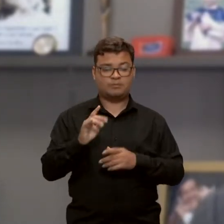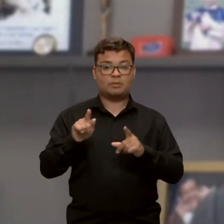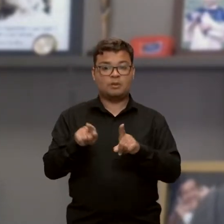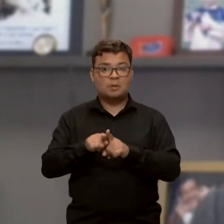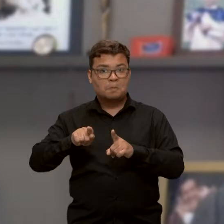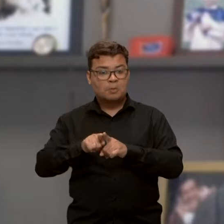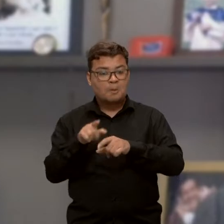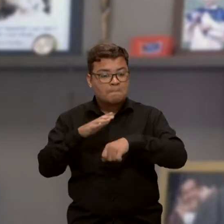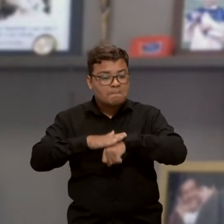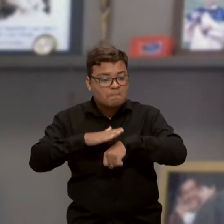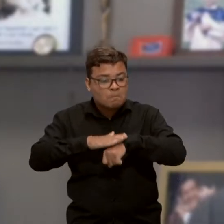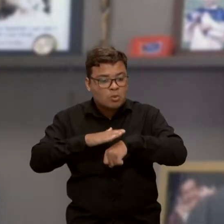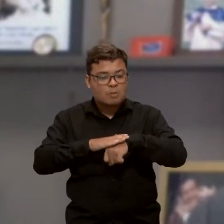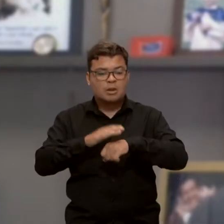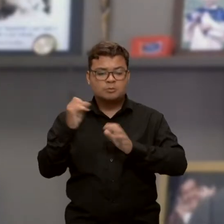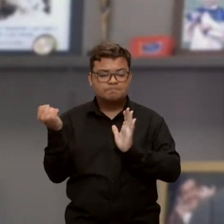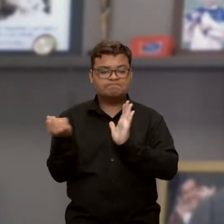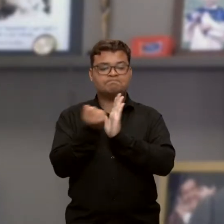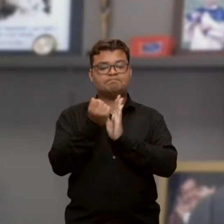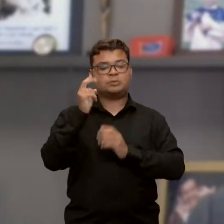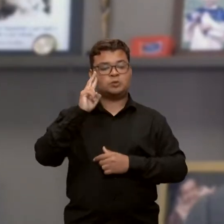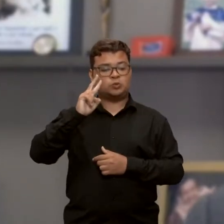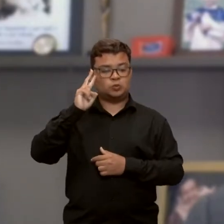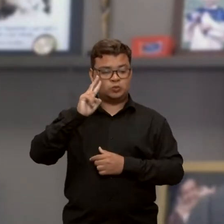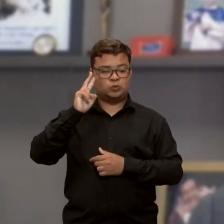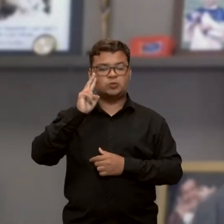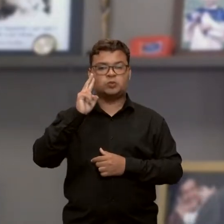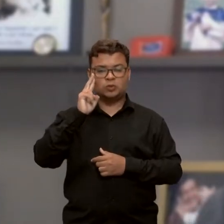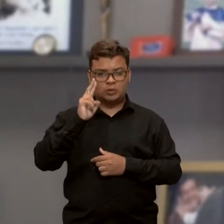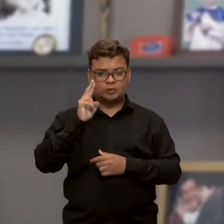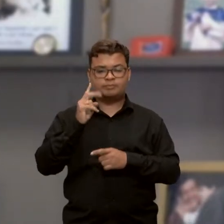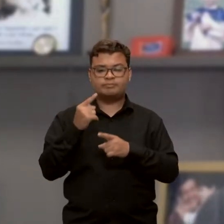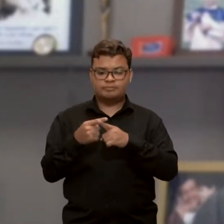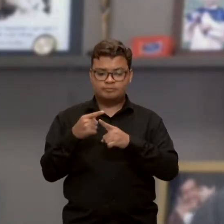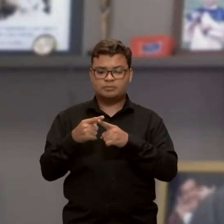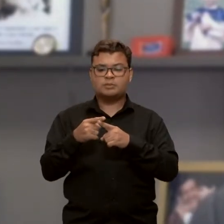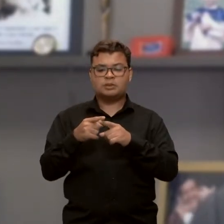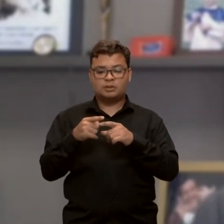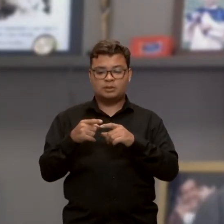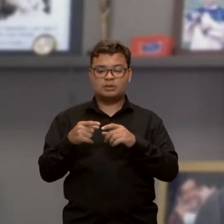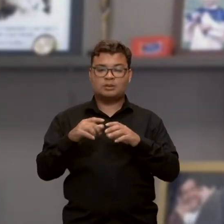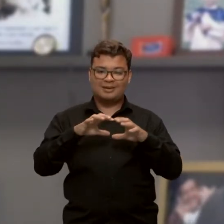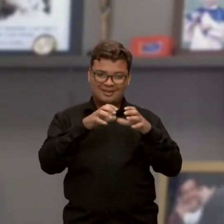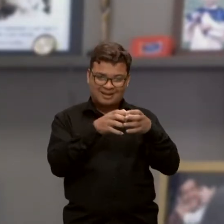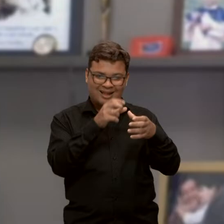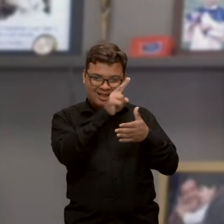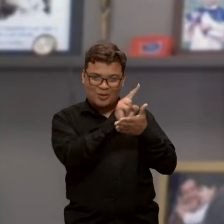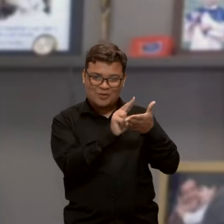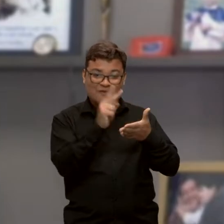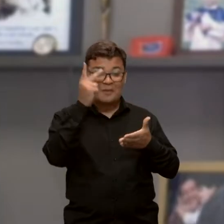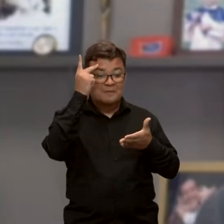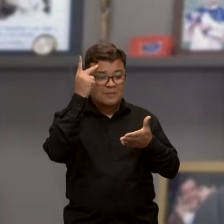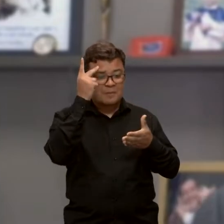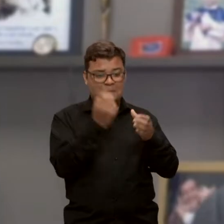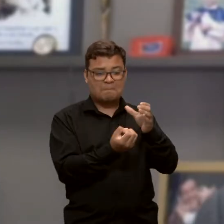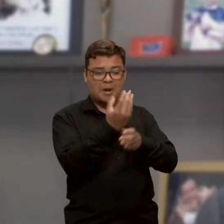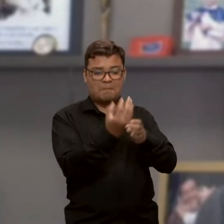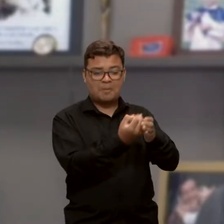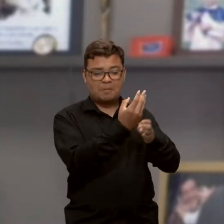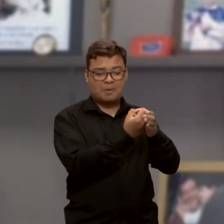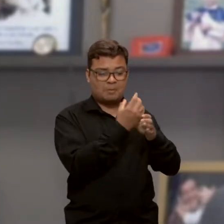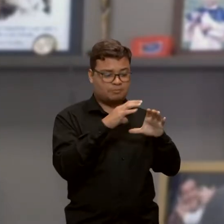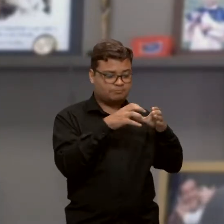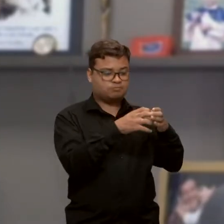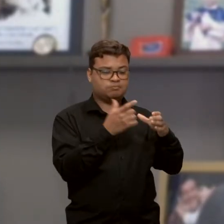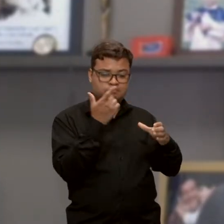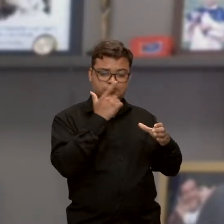histórico da maior conquista desse conjunto de universidades paulistas, né, USP, Unesp e Unicamp,